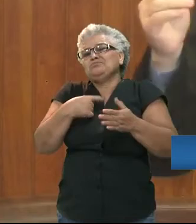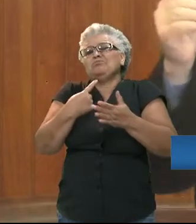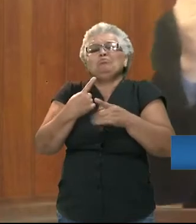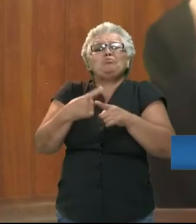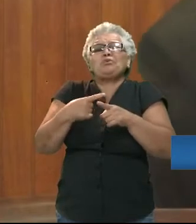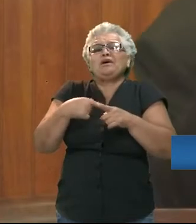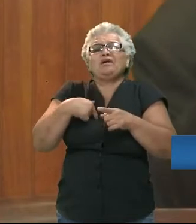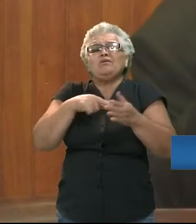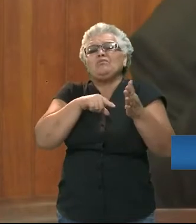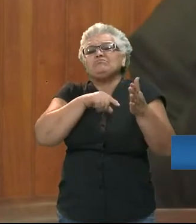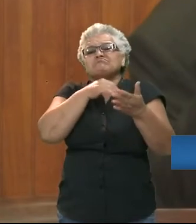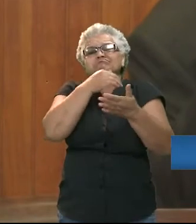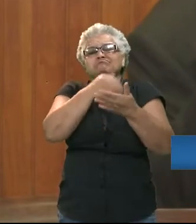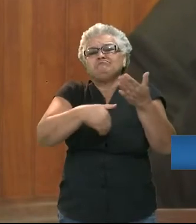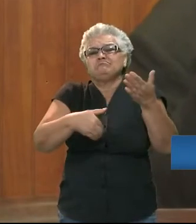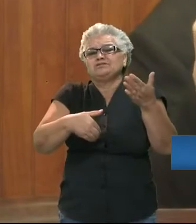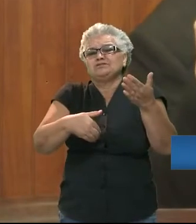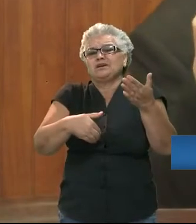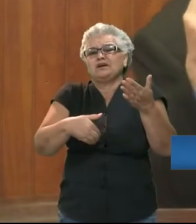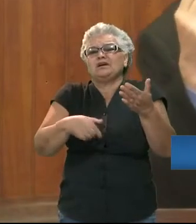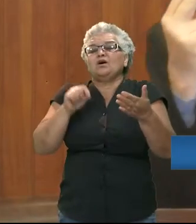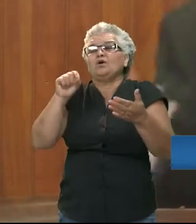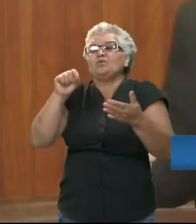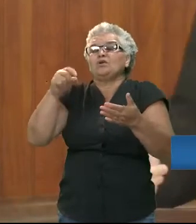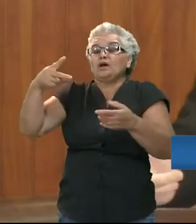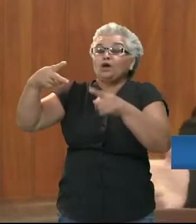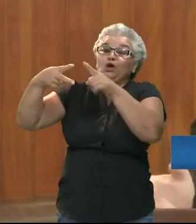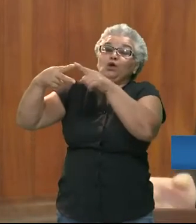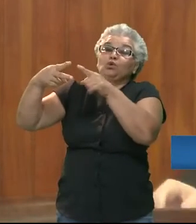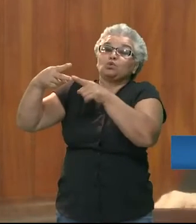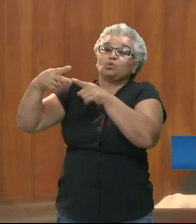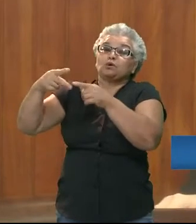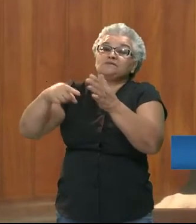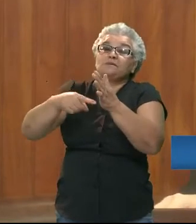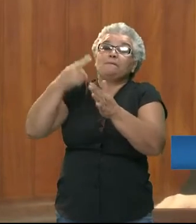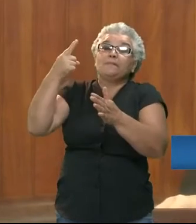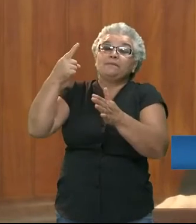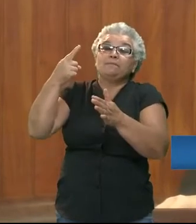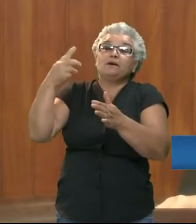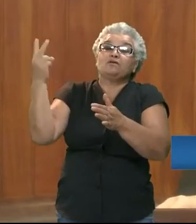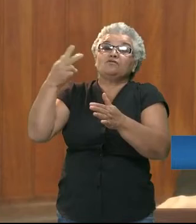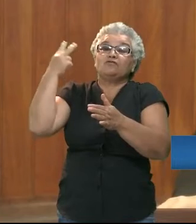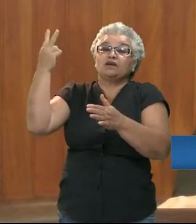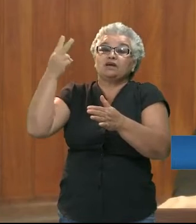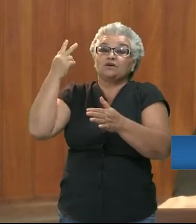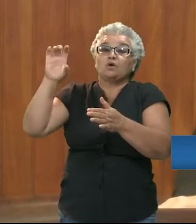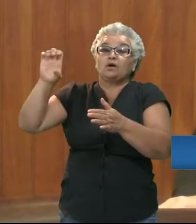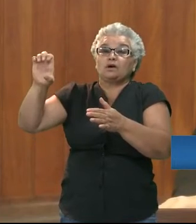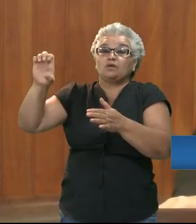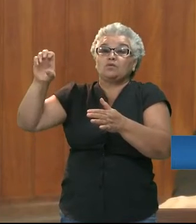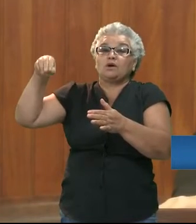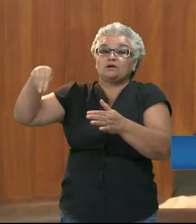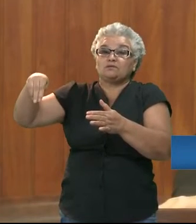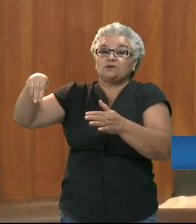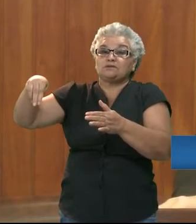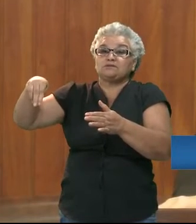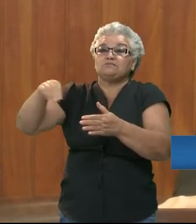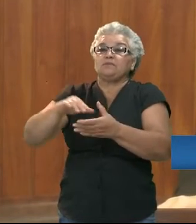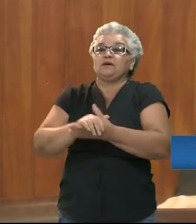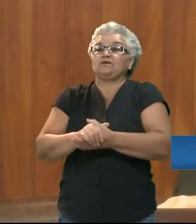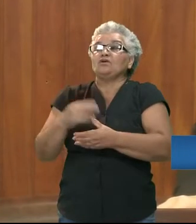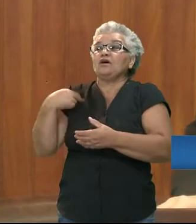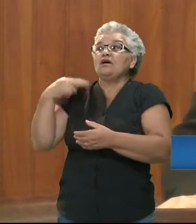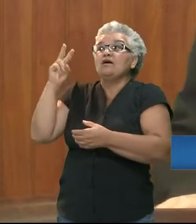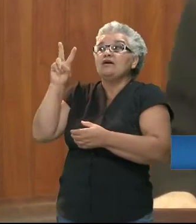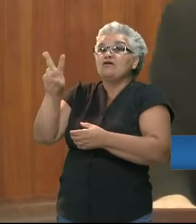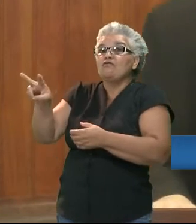Estou tirando em razão de homenagear 2 situações. Primeira, do vereador Eduardo Nascimento, que eu vi na